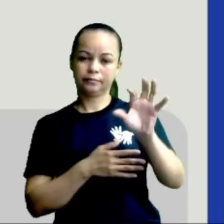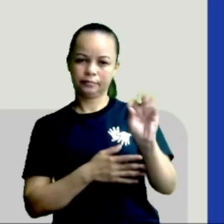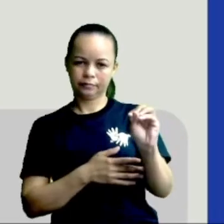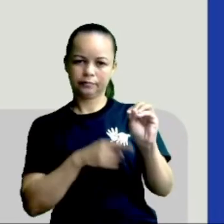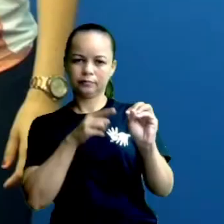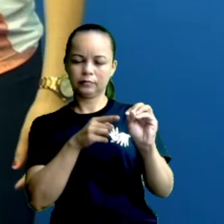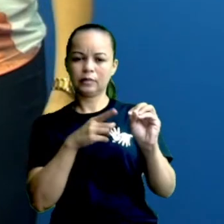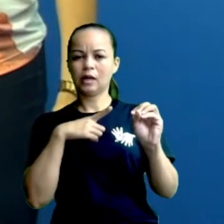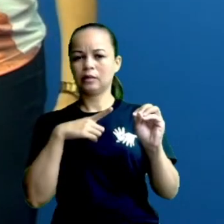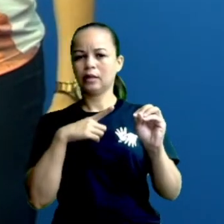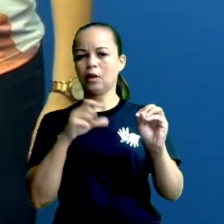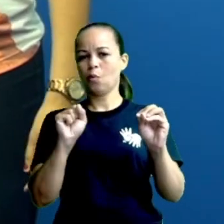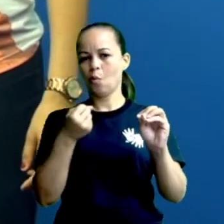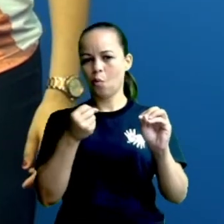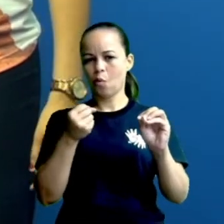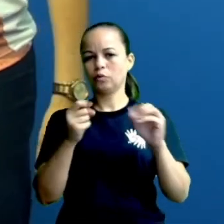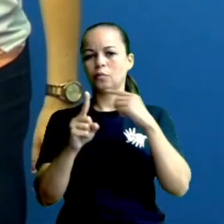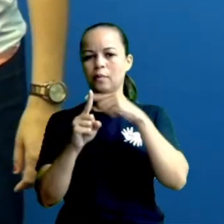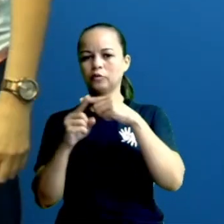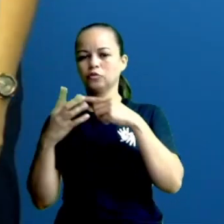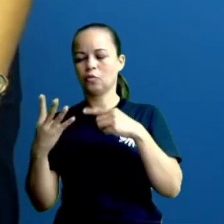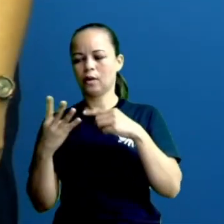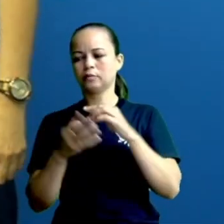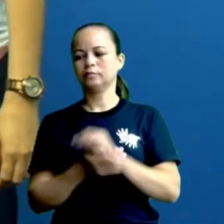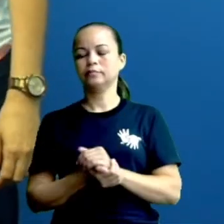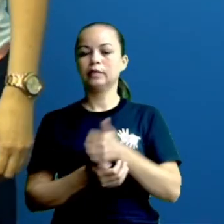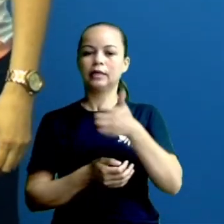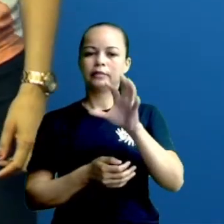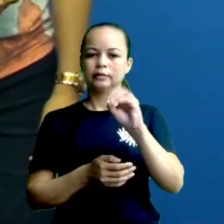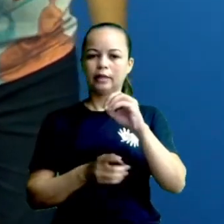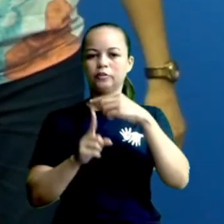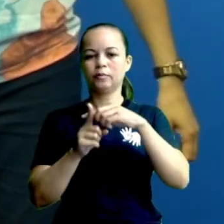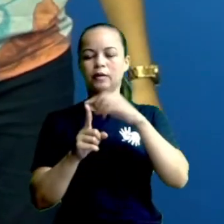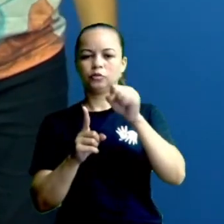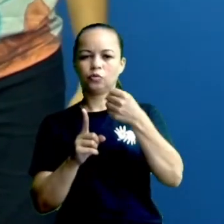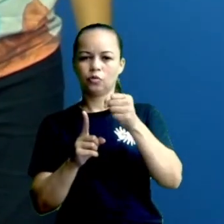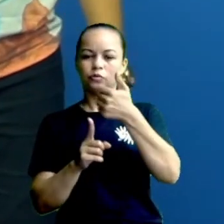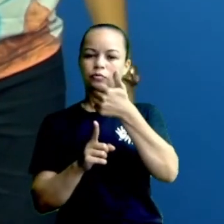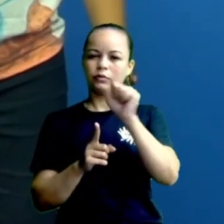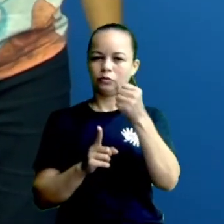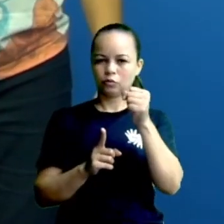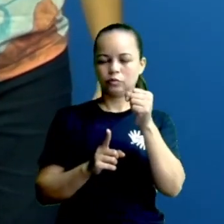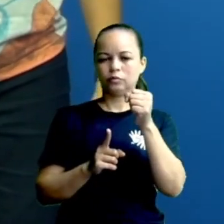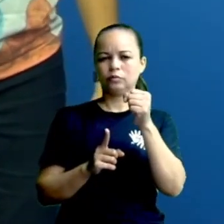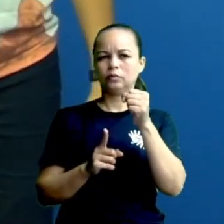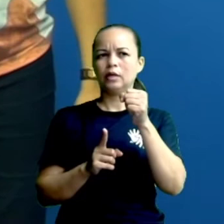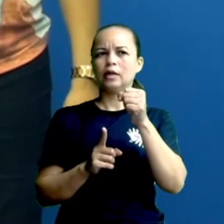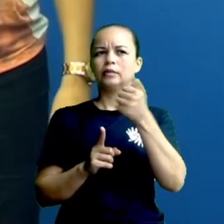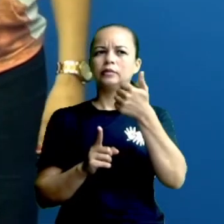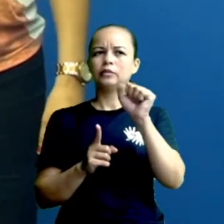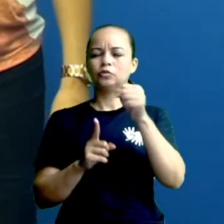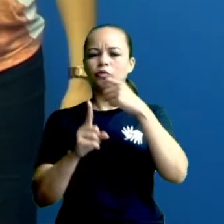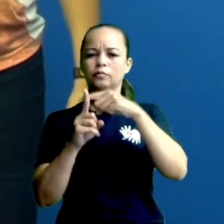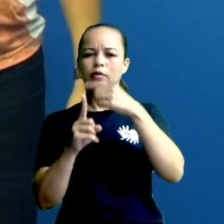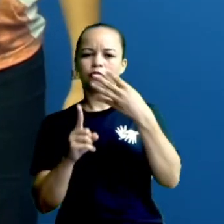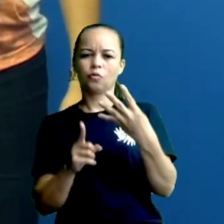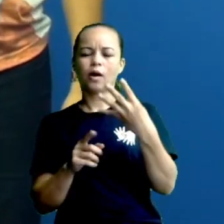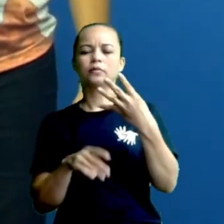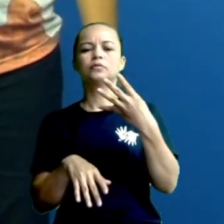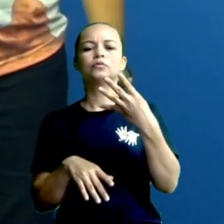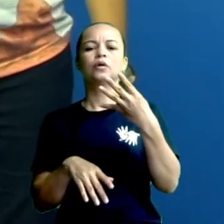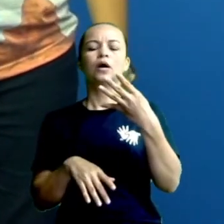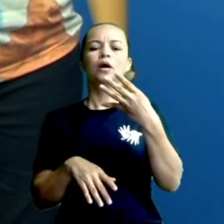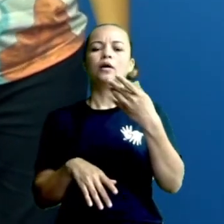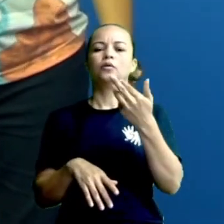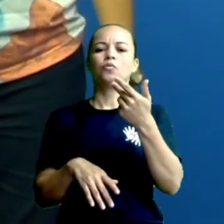eu tenho 8 e quatro aqui vamos adicionar 10 mais 8:18 18 mais 4